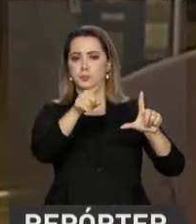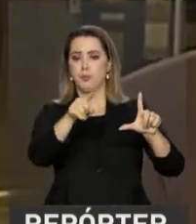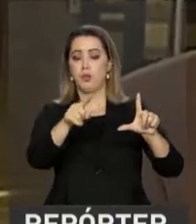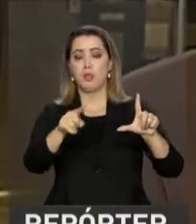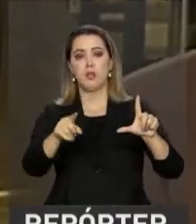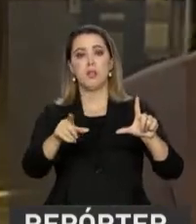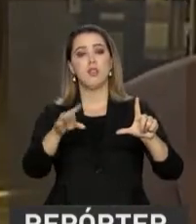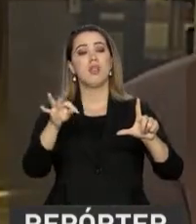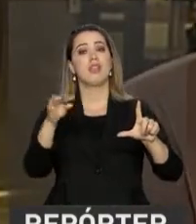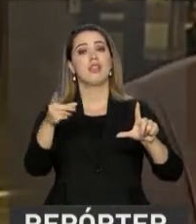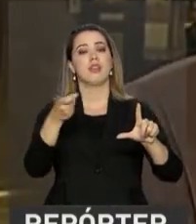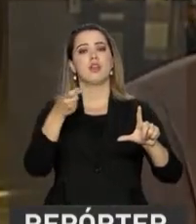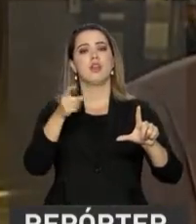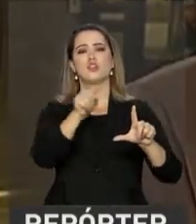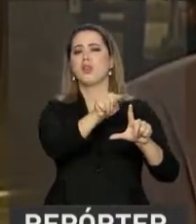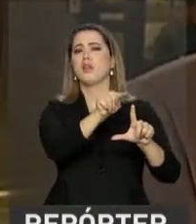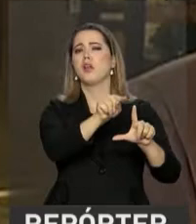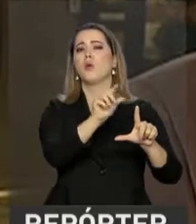18